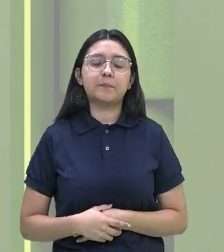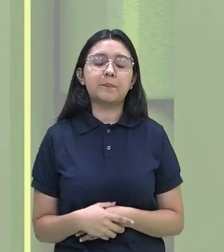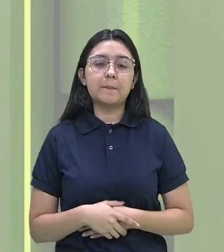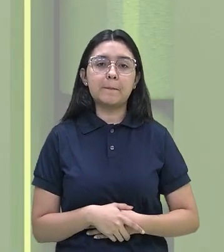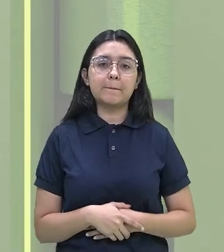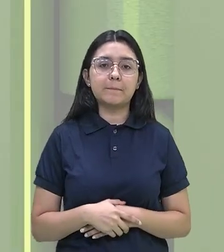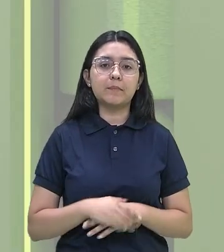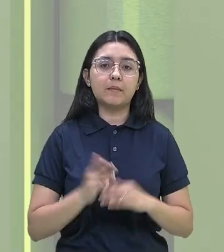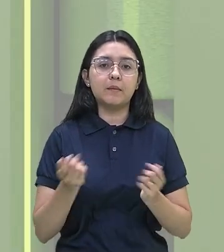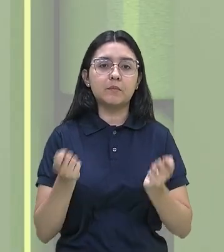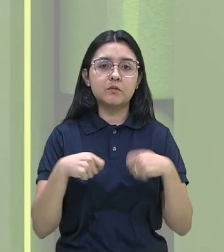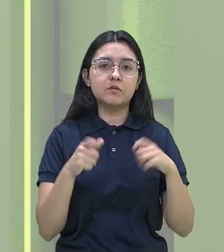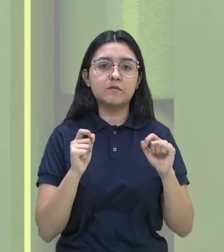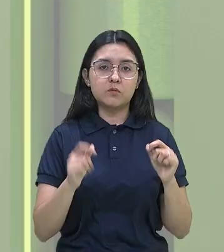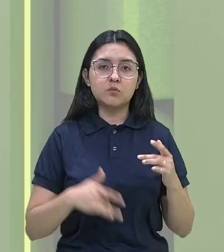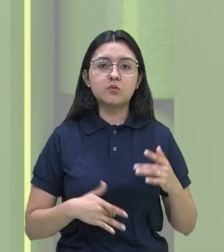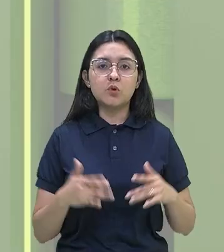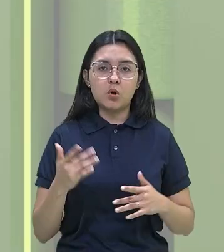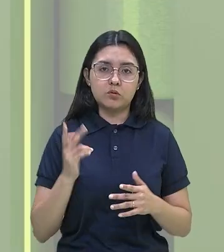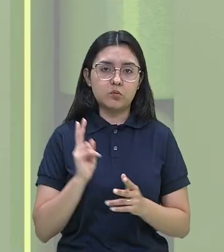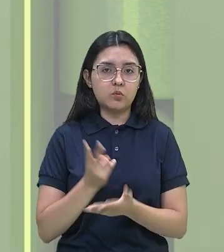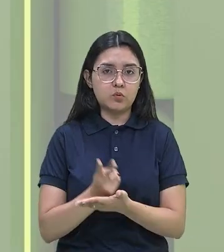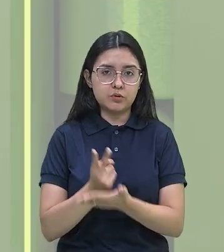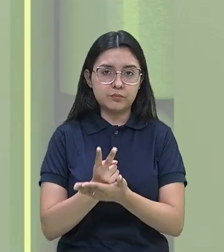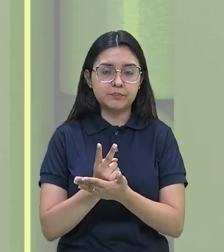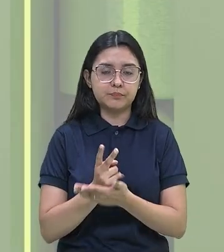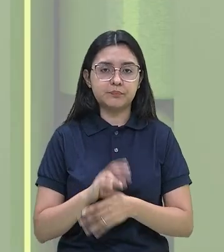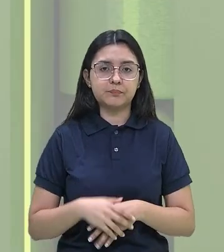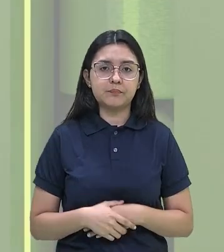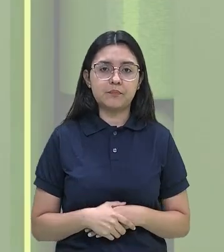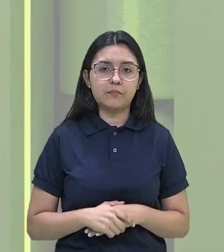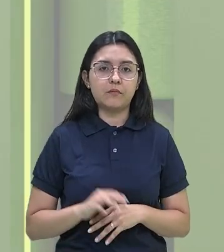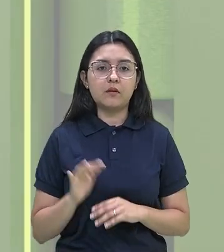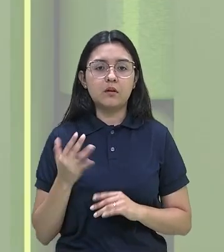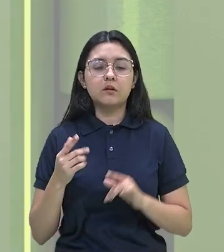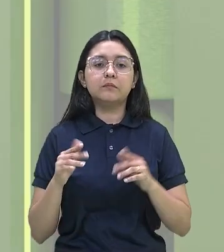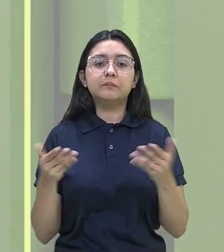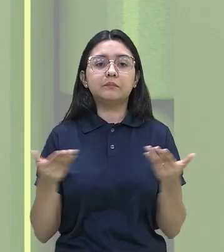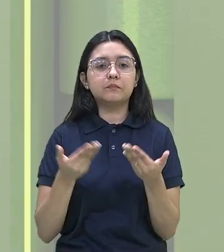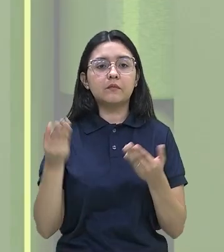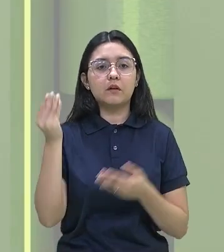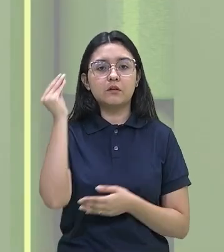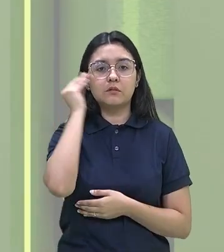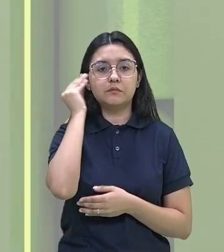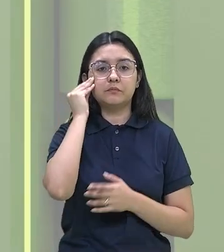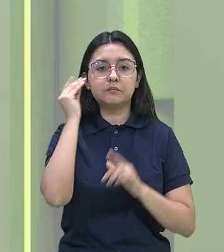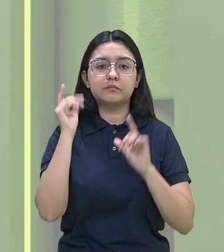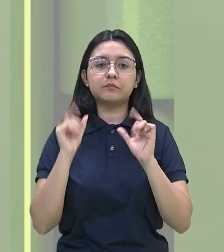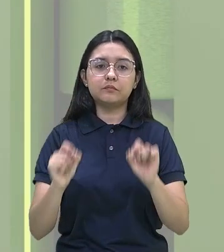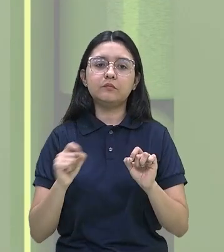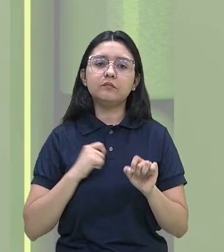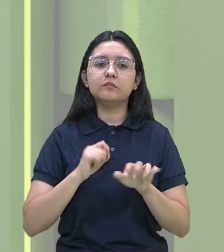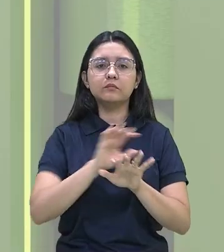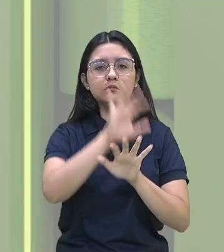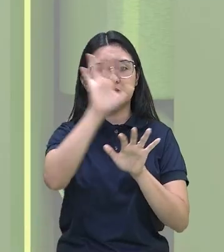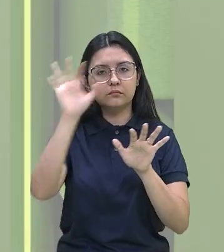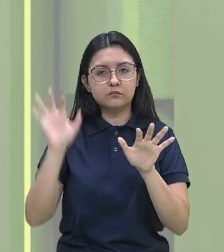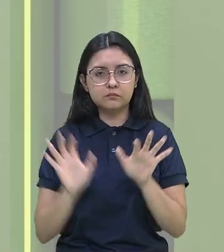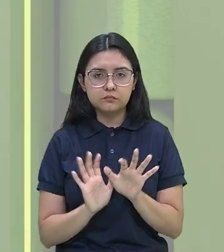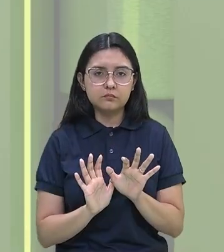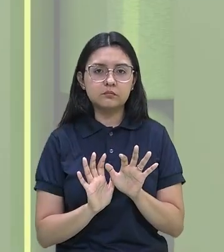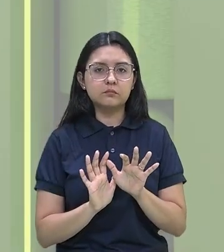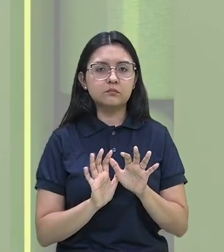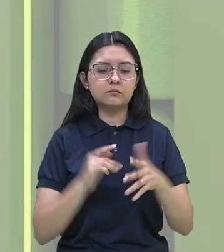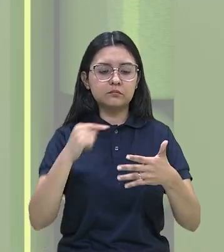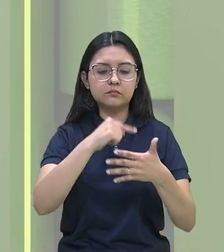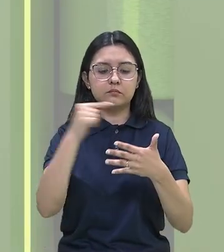processos vitais desses órgãos continuem ocorrendo. E nós vamos ver agora, em um mapa mental, todas essas funções que